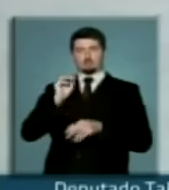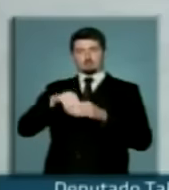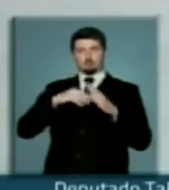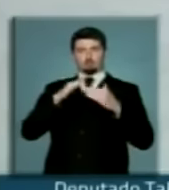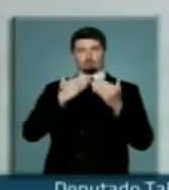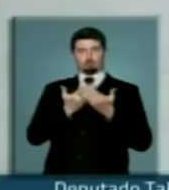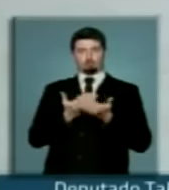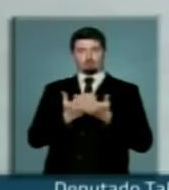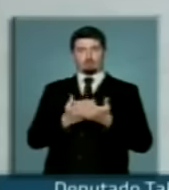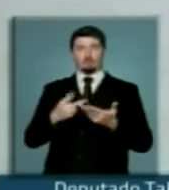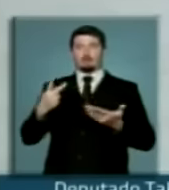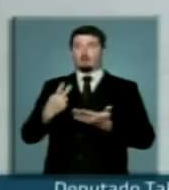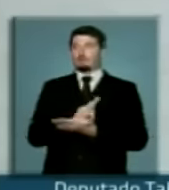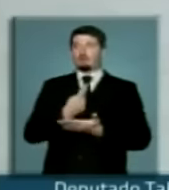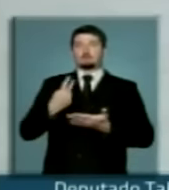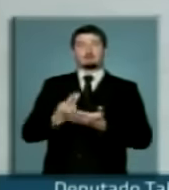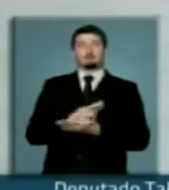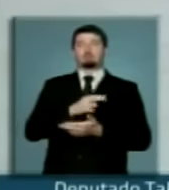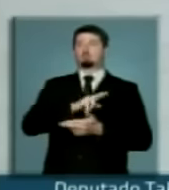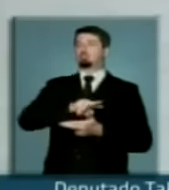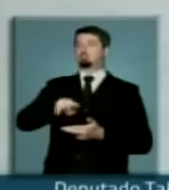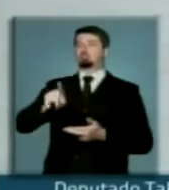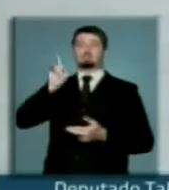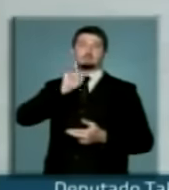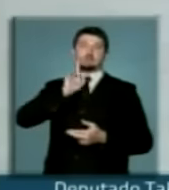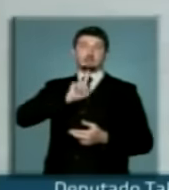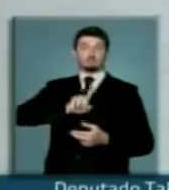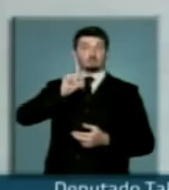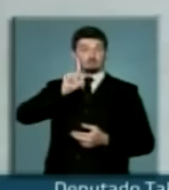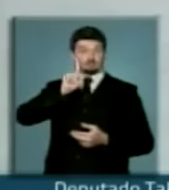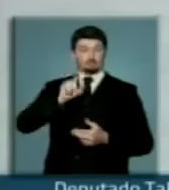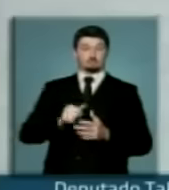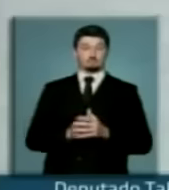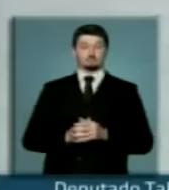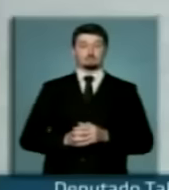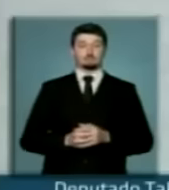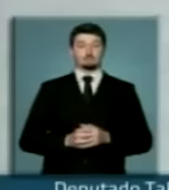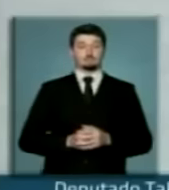religiosa, começaram a acontecer nos Estados Unidos, deputado Marco,